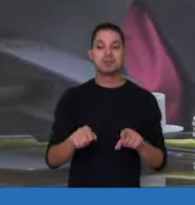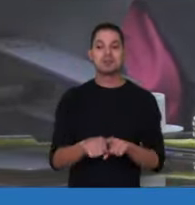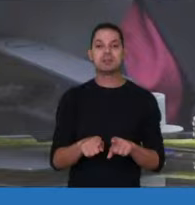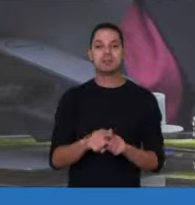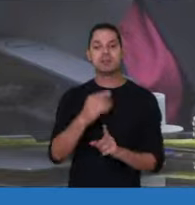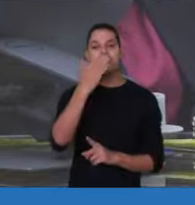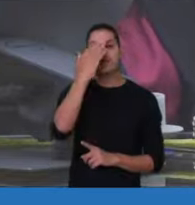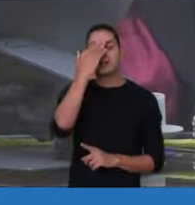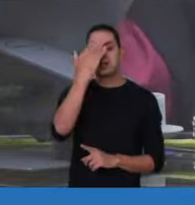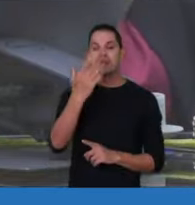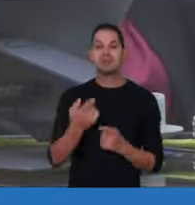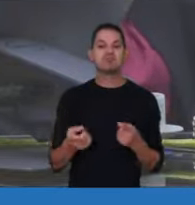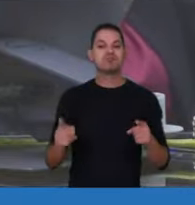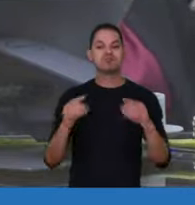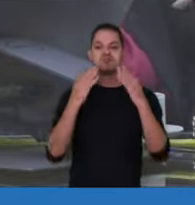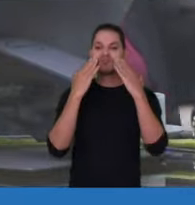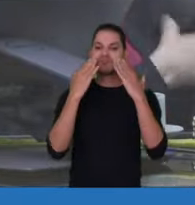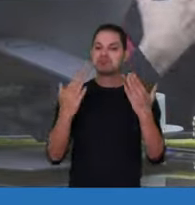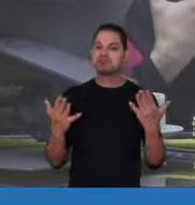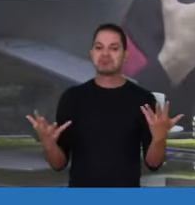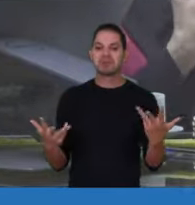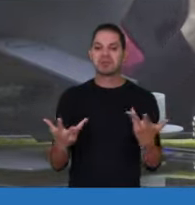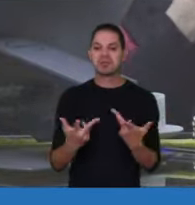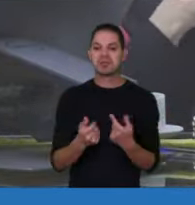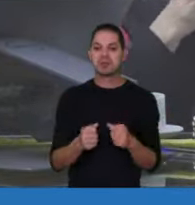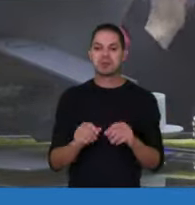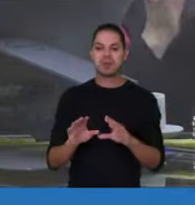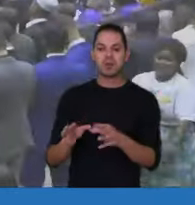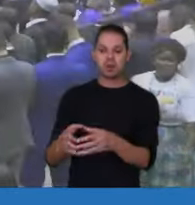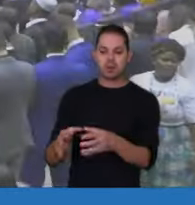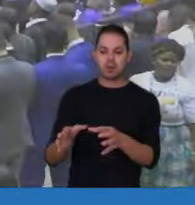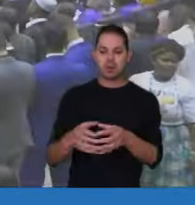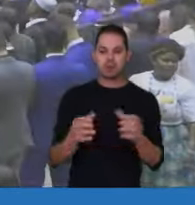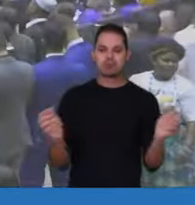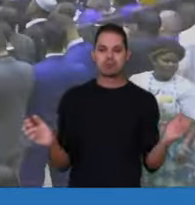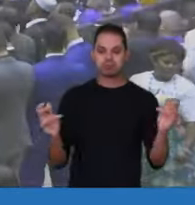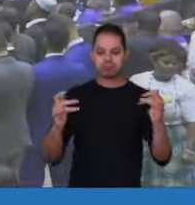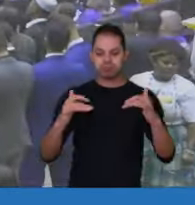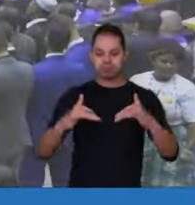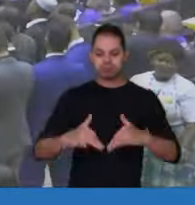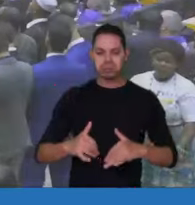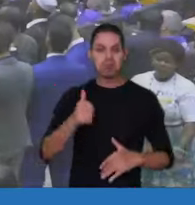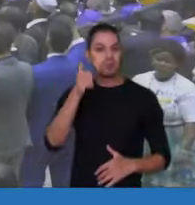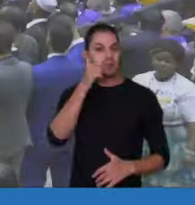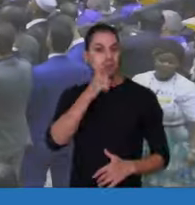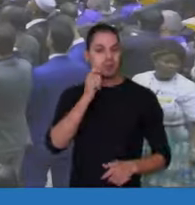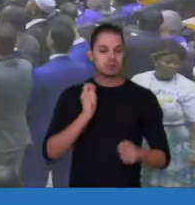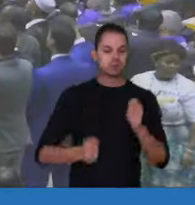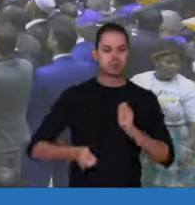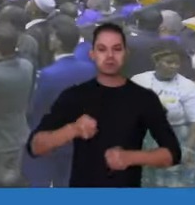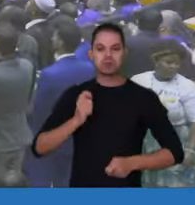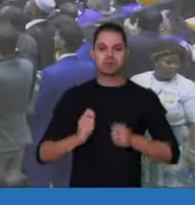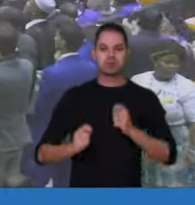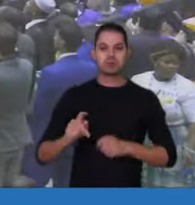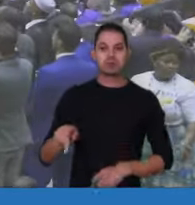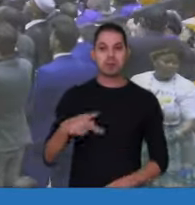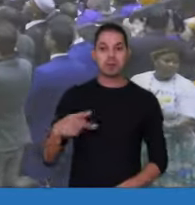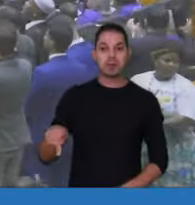pela belíssima apresentação, agradecer aos grupos que vieram prestigiar essa sessão, mulheres batuqueiras de Planaltina, do Distrito